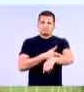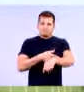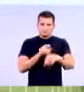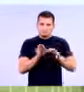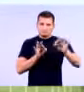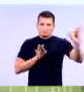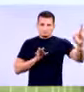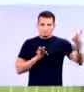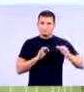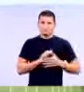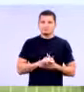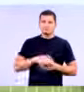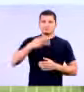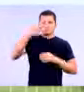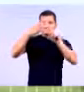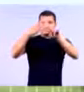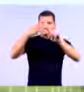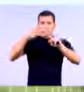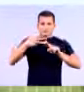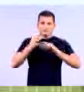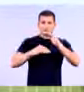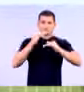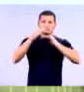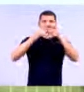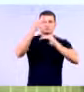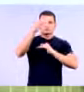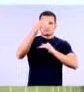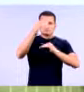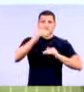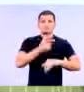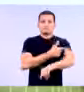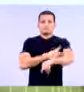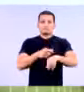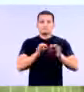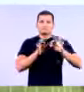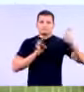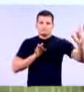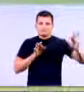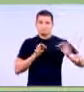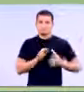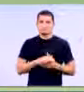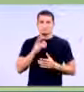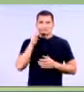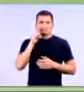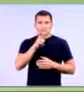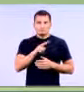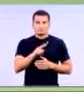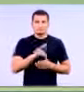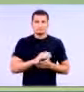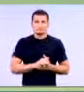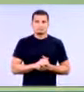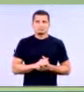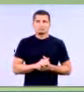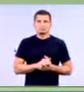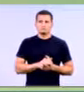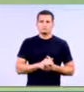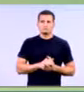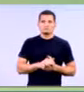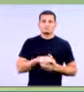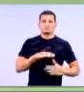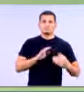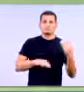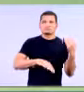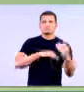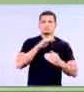distância. Então, essas foram as 3 fases de evolução da educação à distância. E nós vimos que, de algum modo,